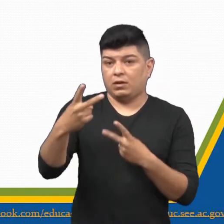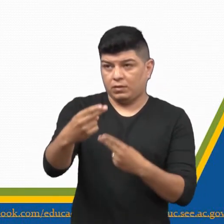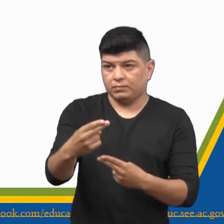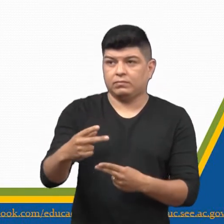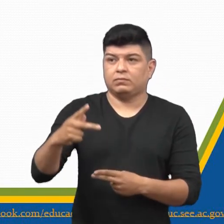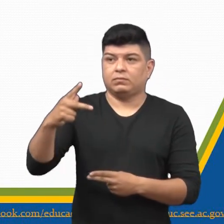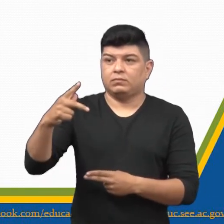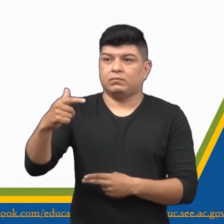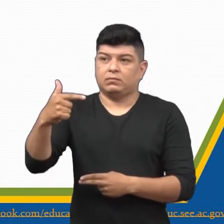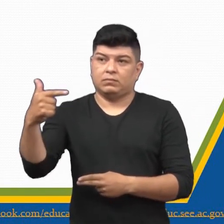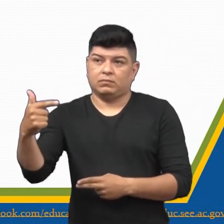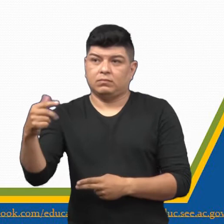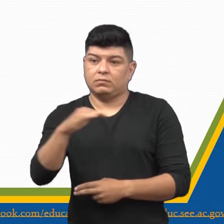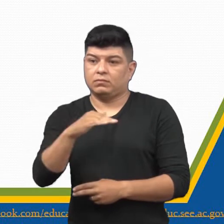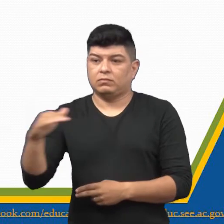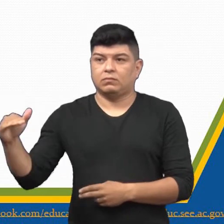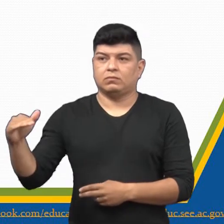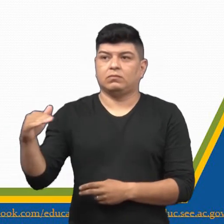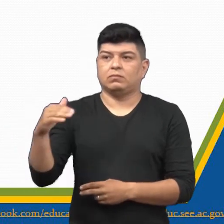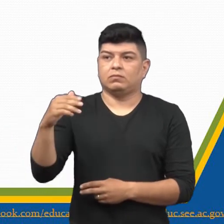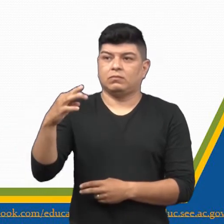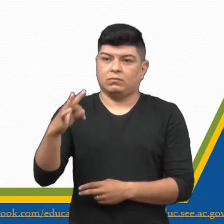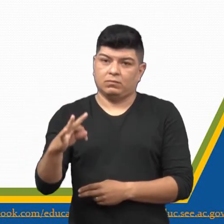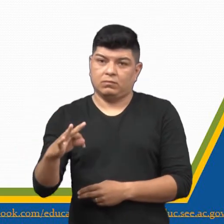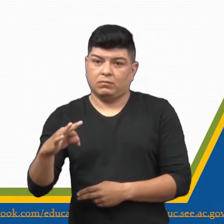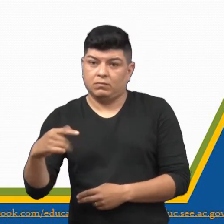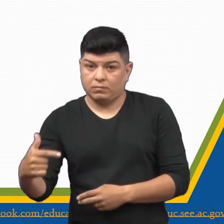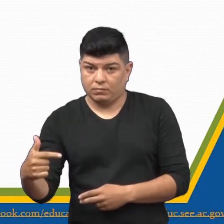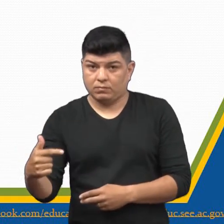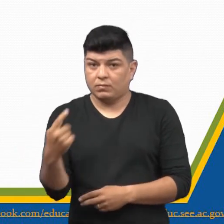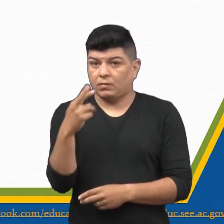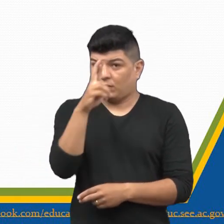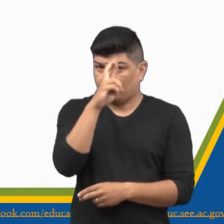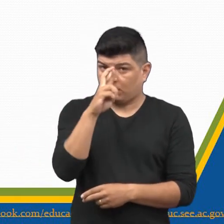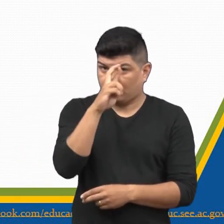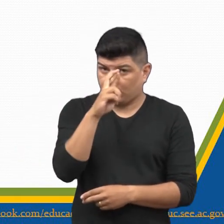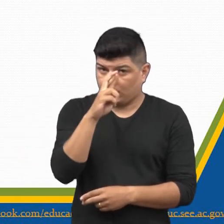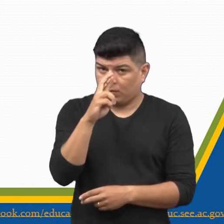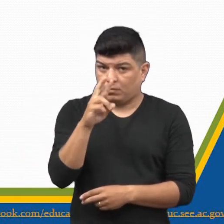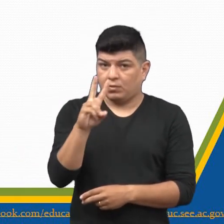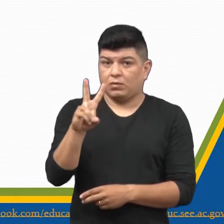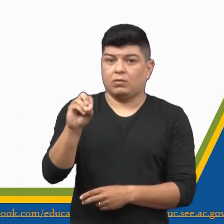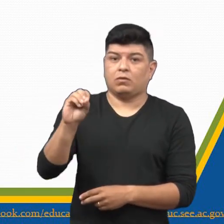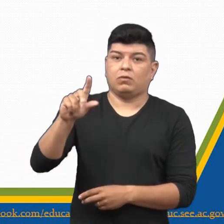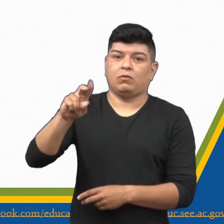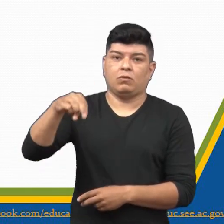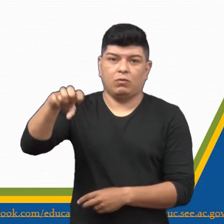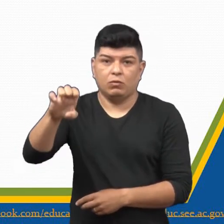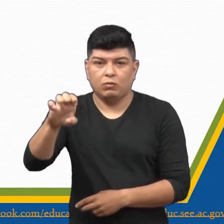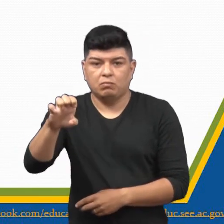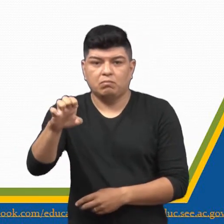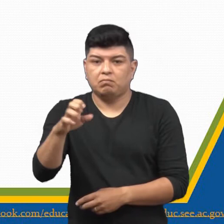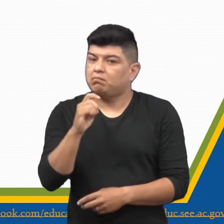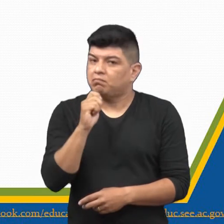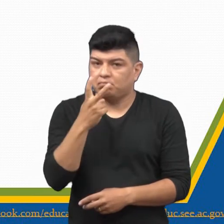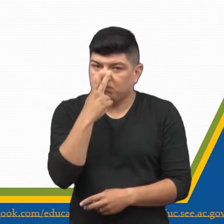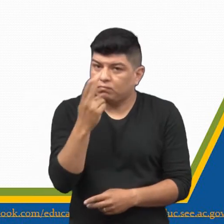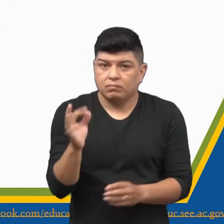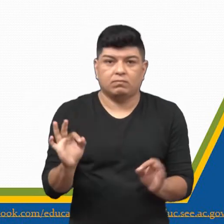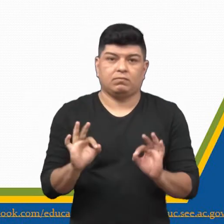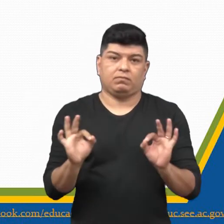pressão 2 sobre temperatura 2. Observe que o volume ele não aparece porque ele se mantém constante.